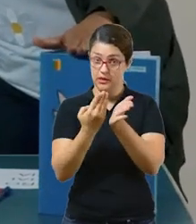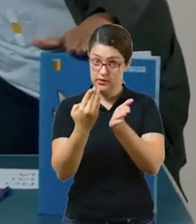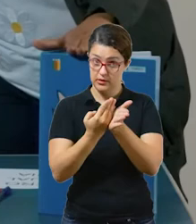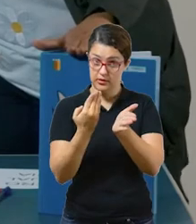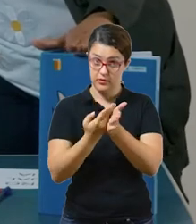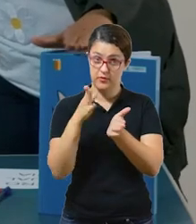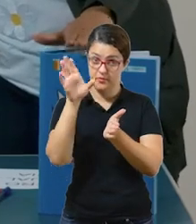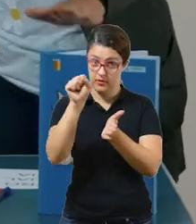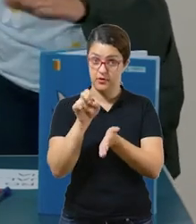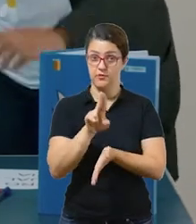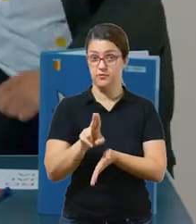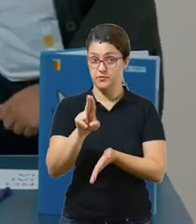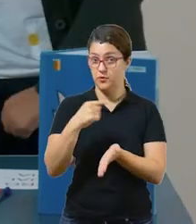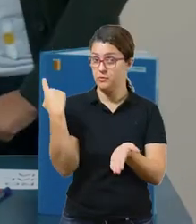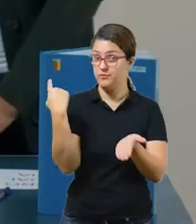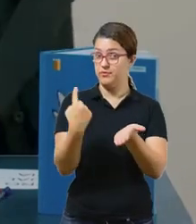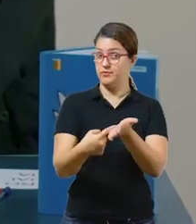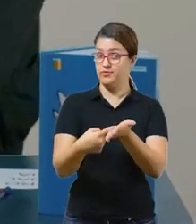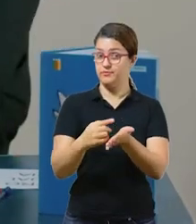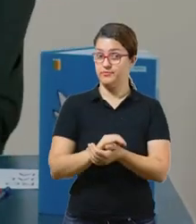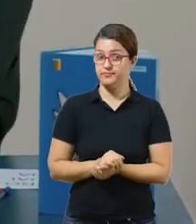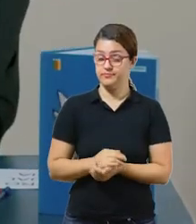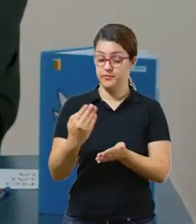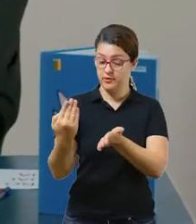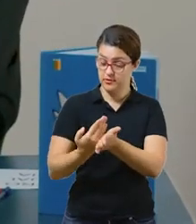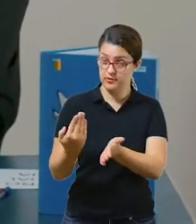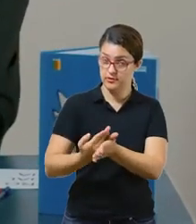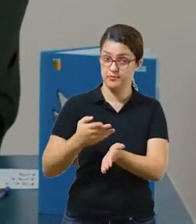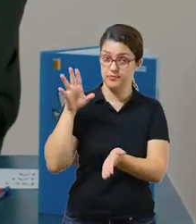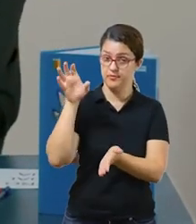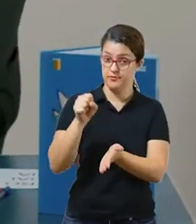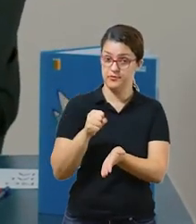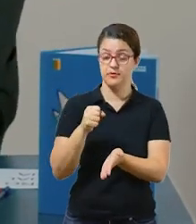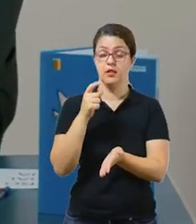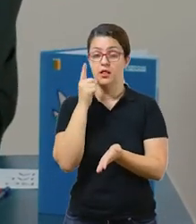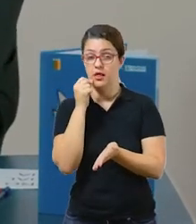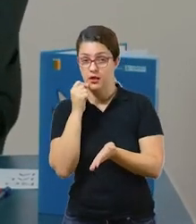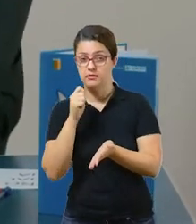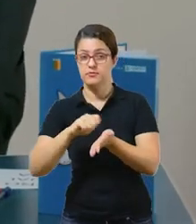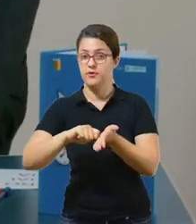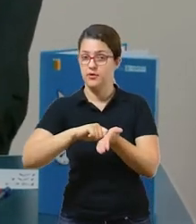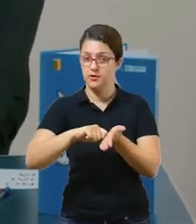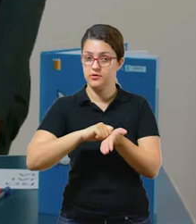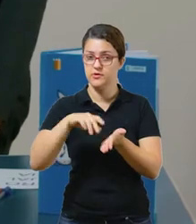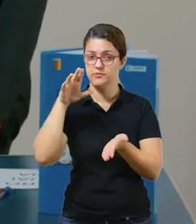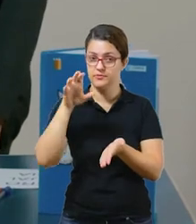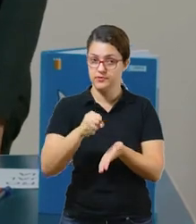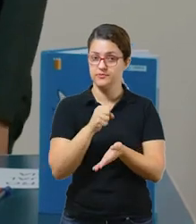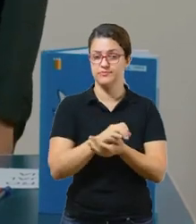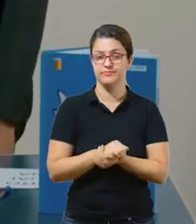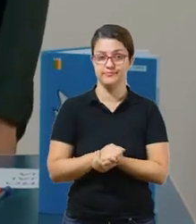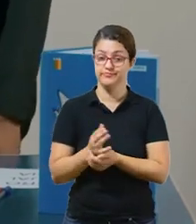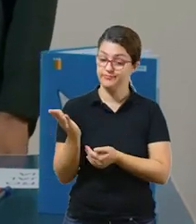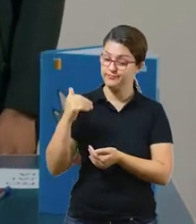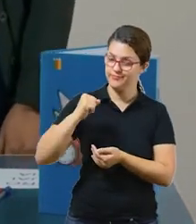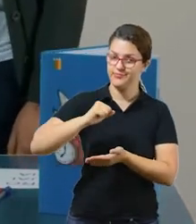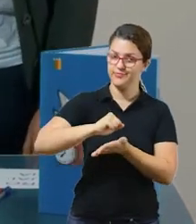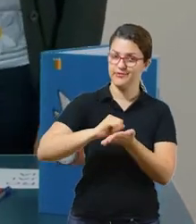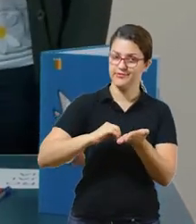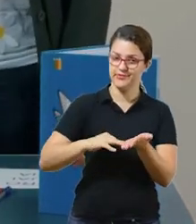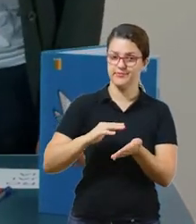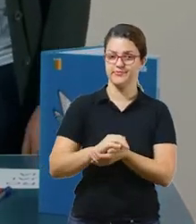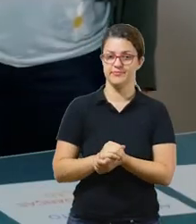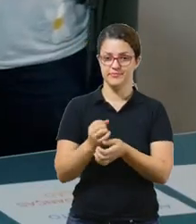caderno, certo? Combinado? Pegue o caderninho, lápis, borracha e vamos para as atividades. Como eu